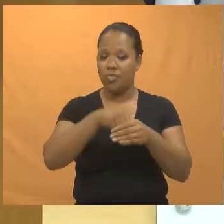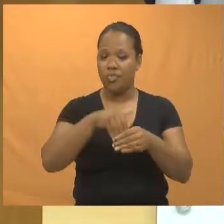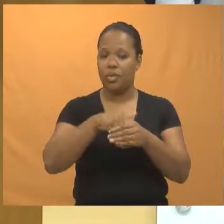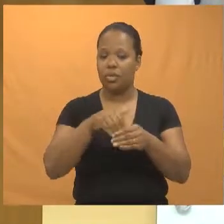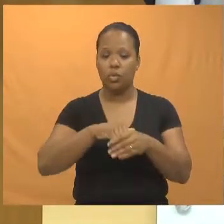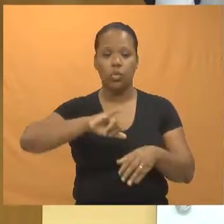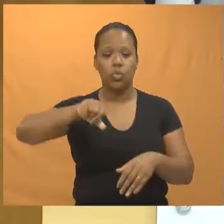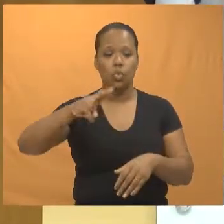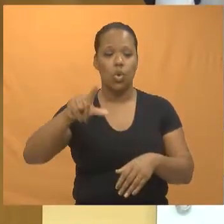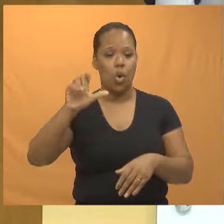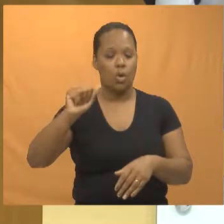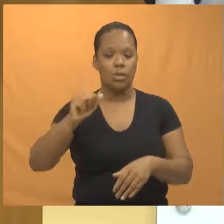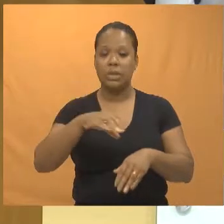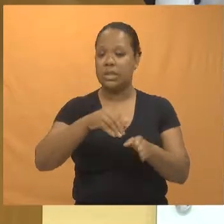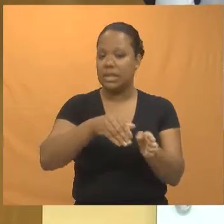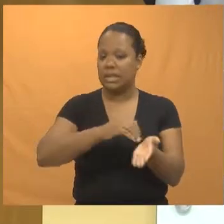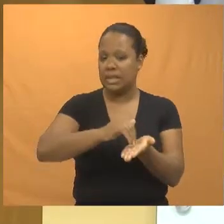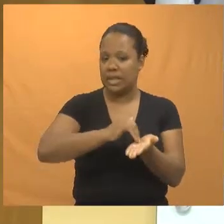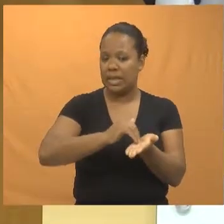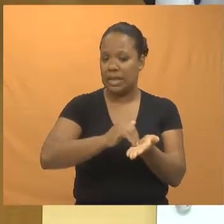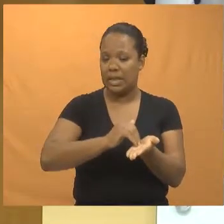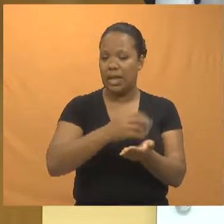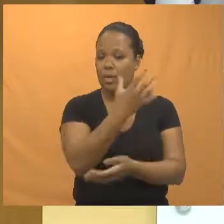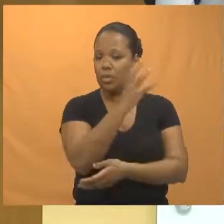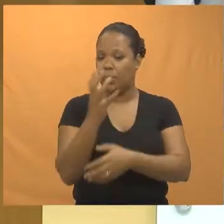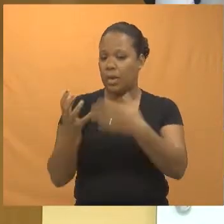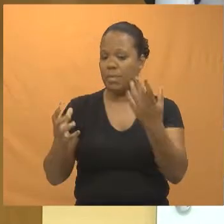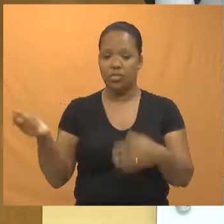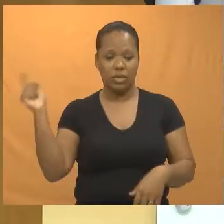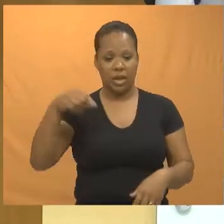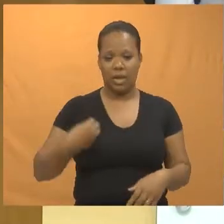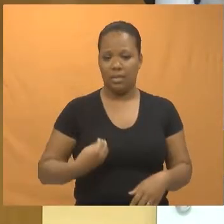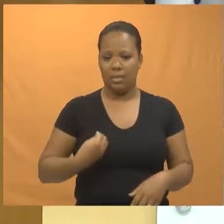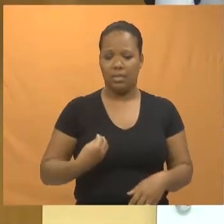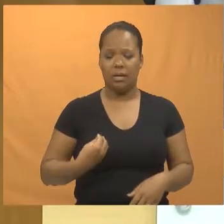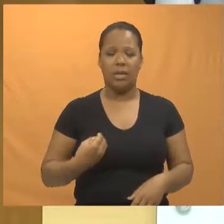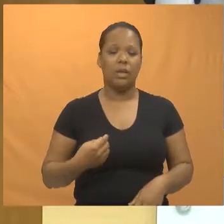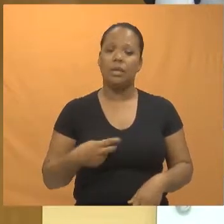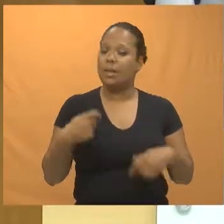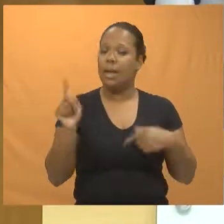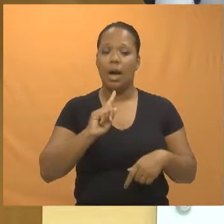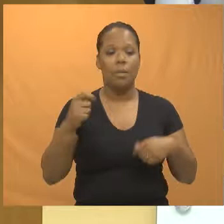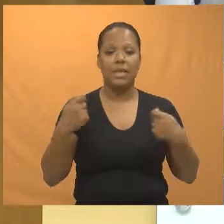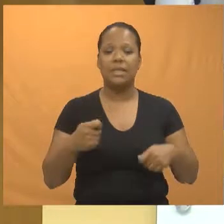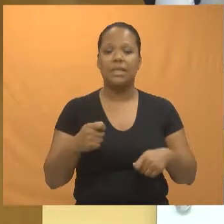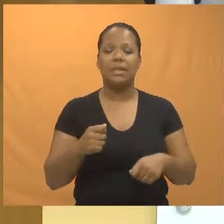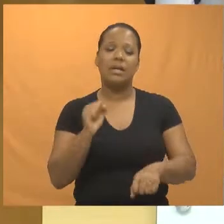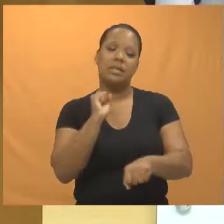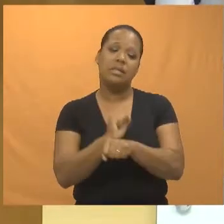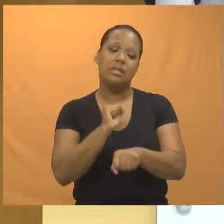aqui, o secretário do Meio Ambiente, não precisa mais ficar esperando as